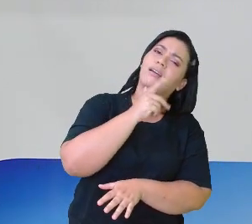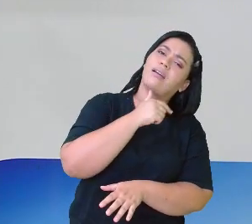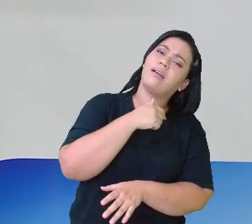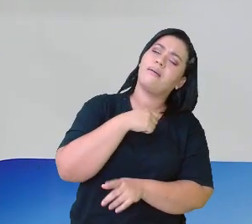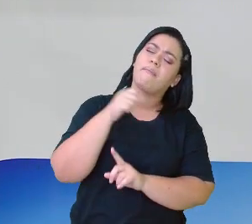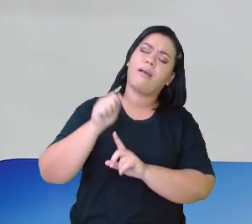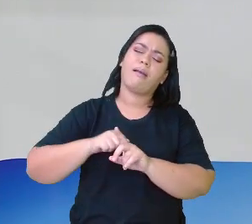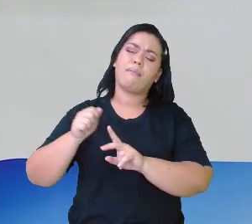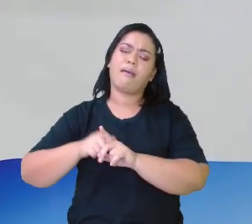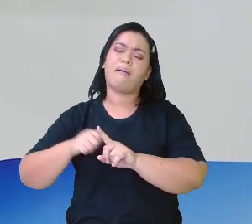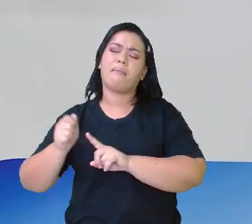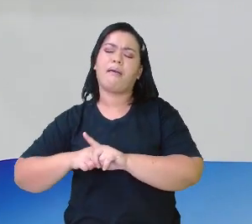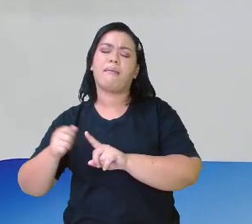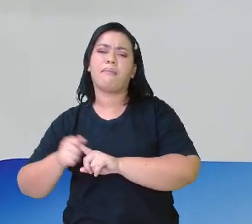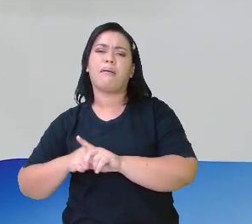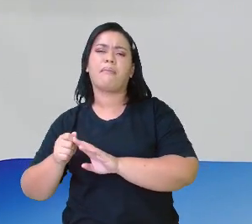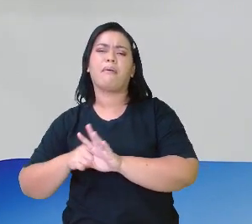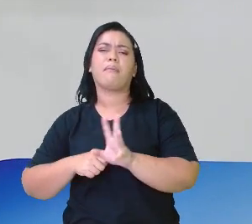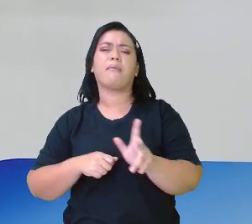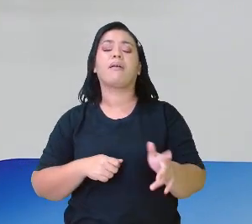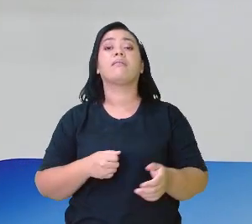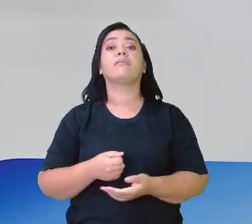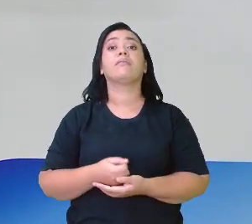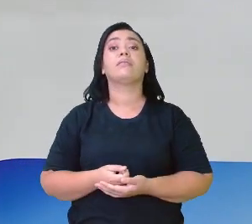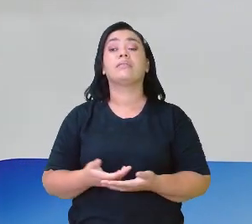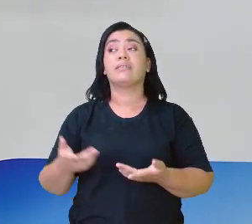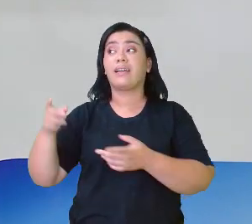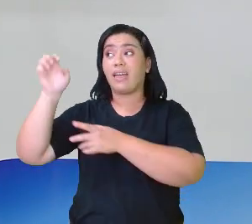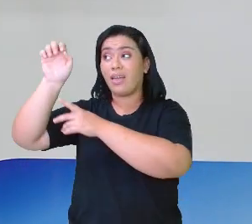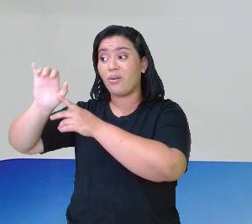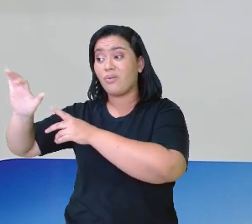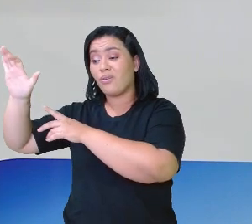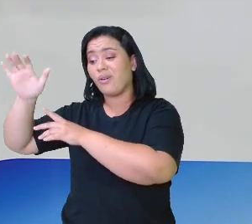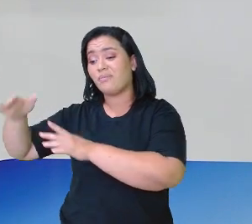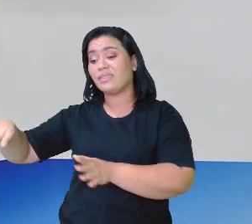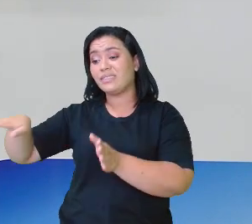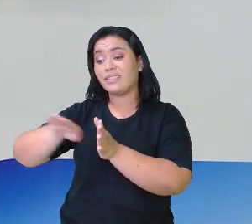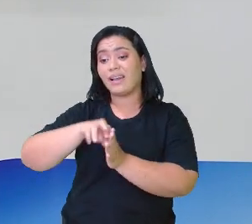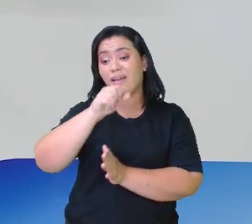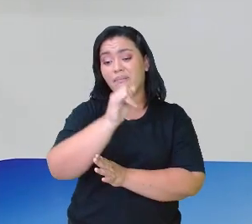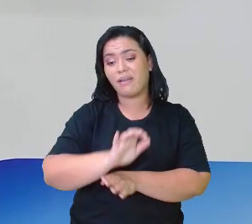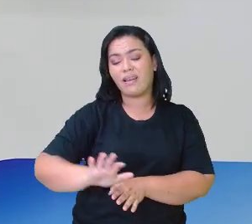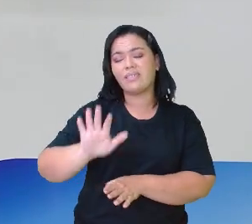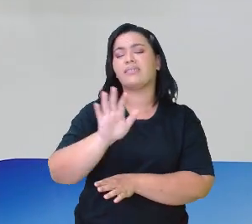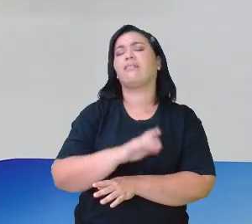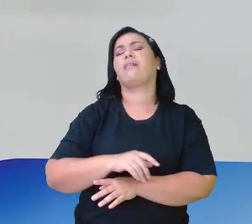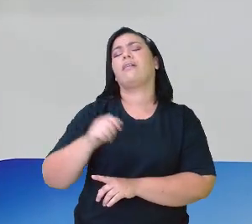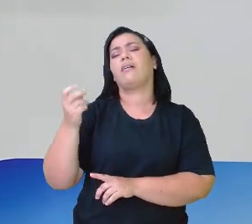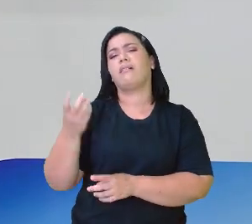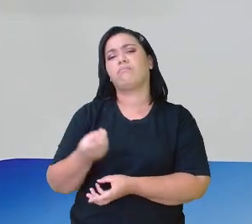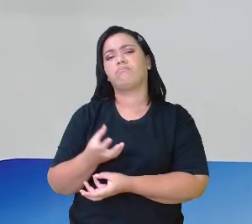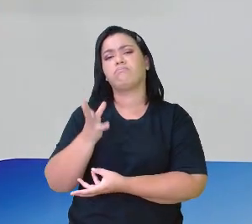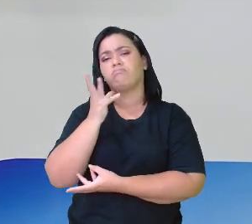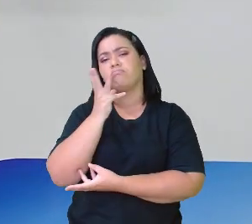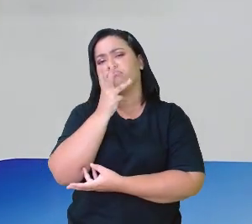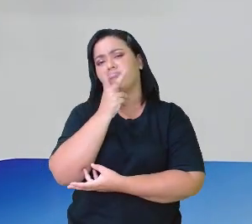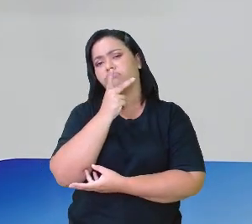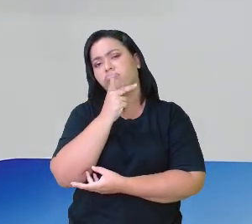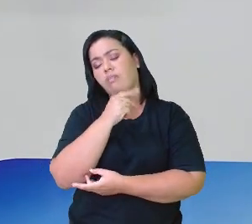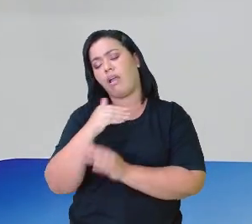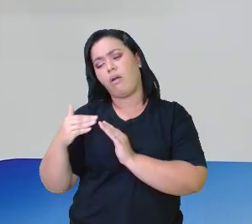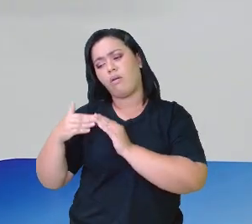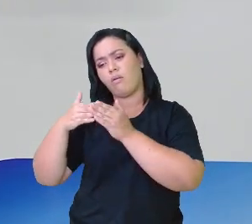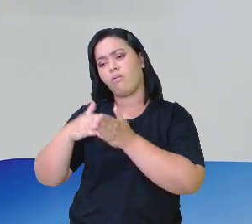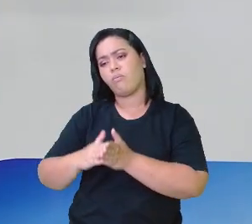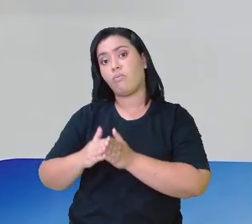muitos meses para sair da Europa até chegar no Brasil. Então, você tinha ali as grandes navegações, elas